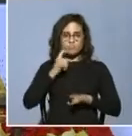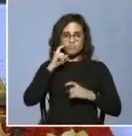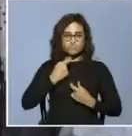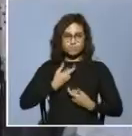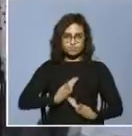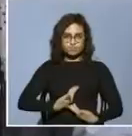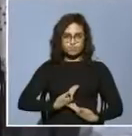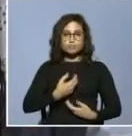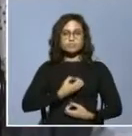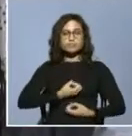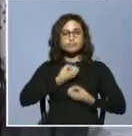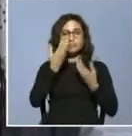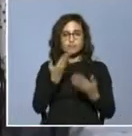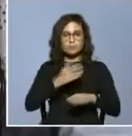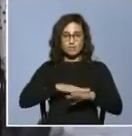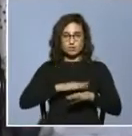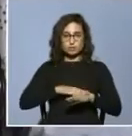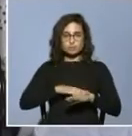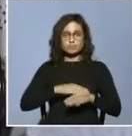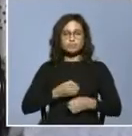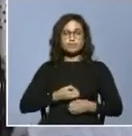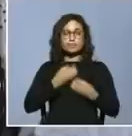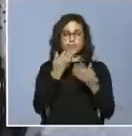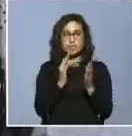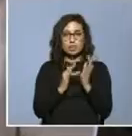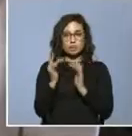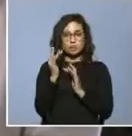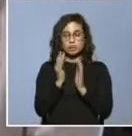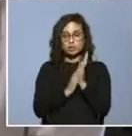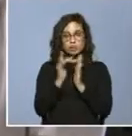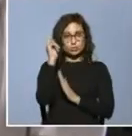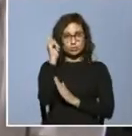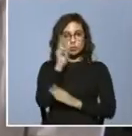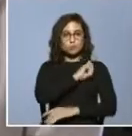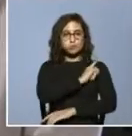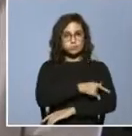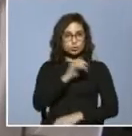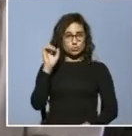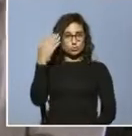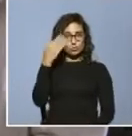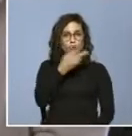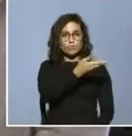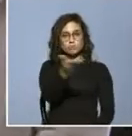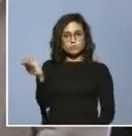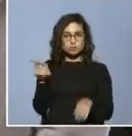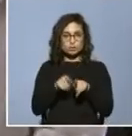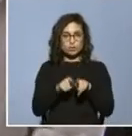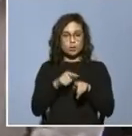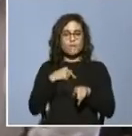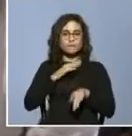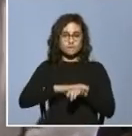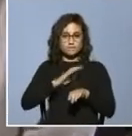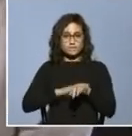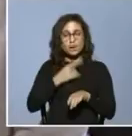os nossos pecados. Confesso a Deus Todo-Poderoso e a vós, irmãos, que pequei